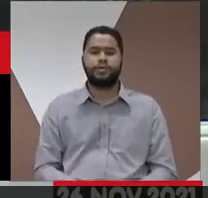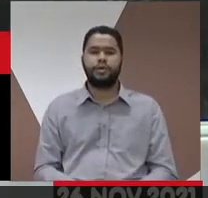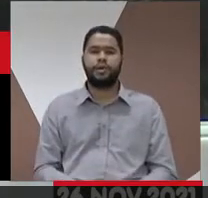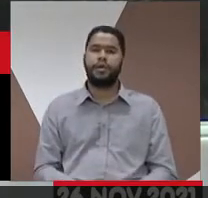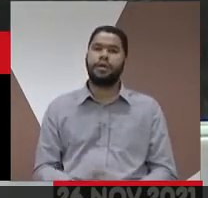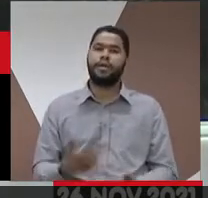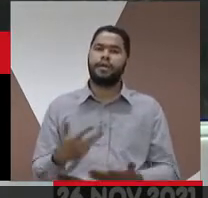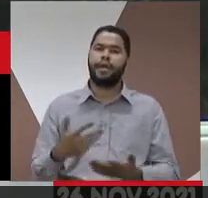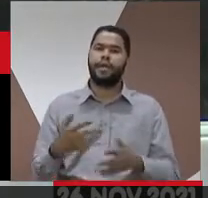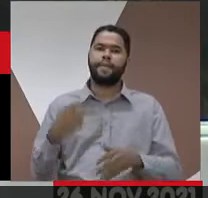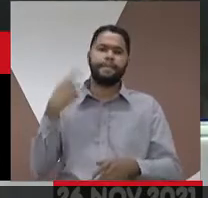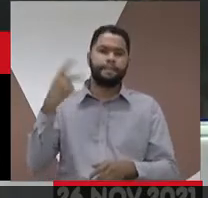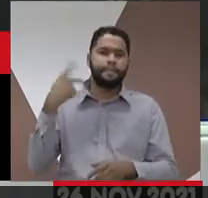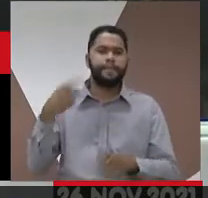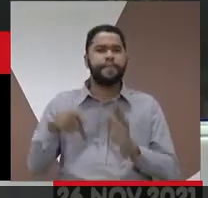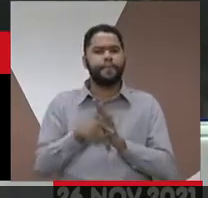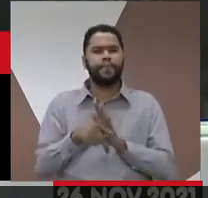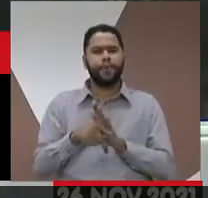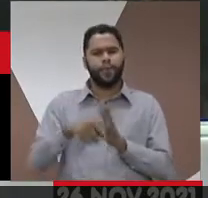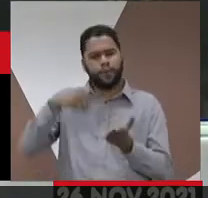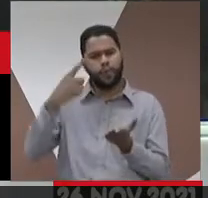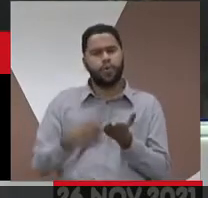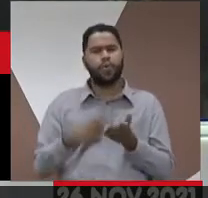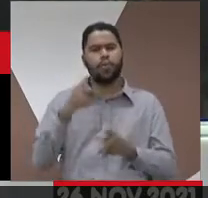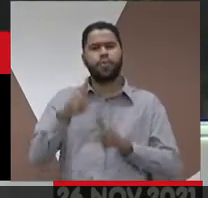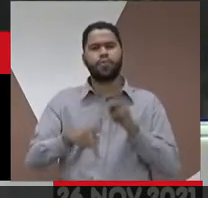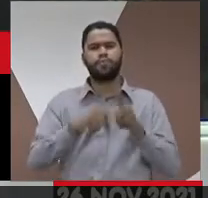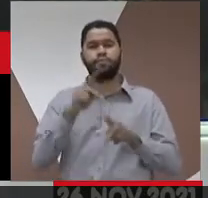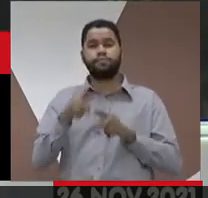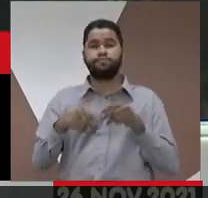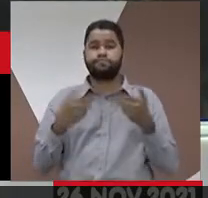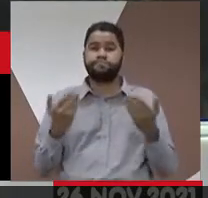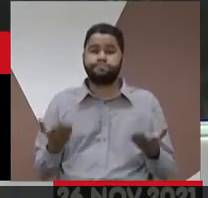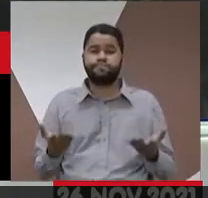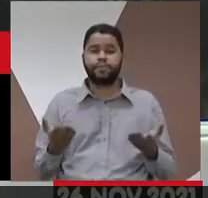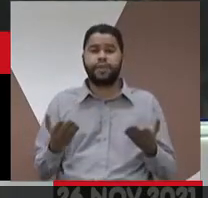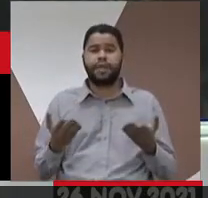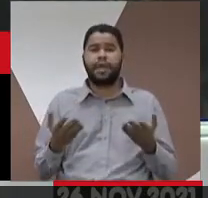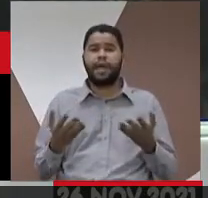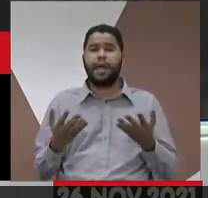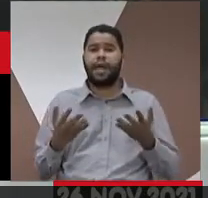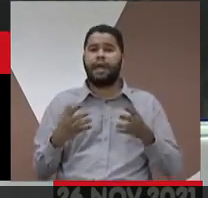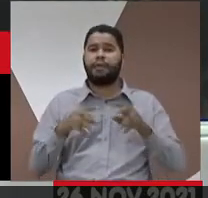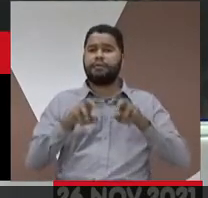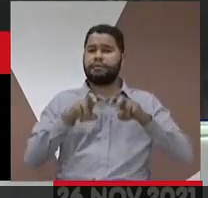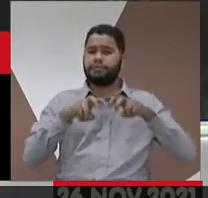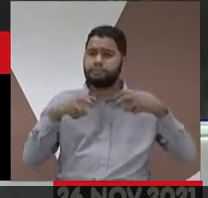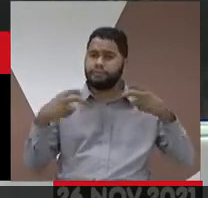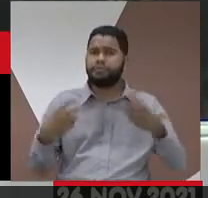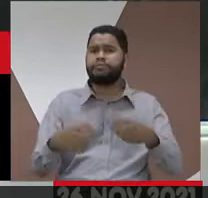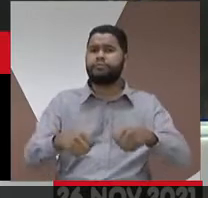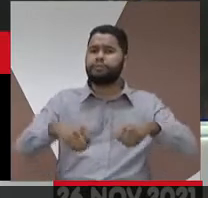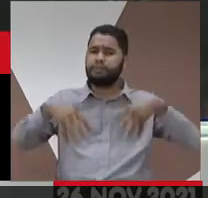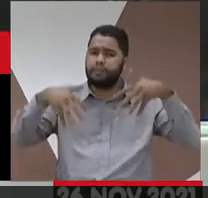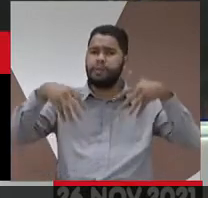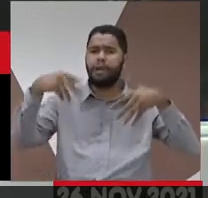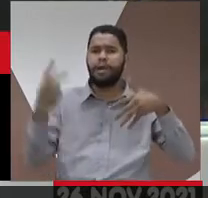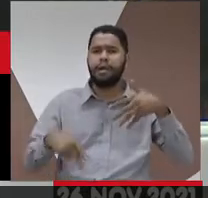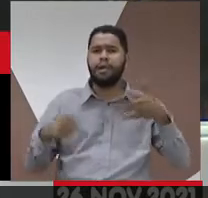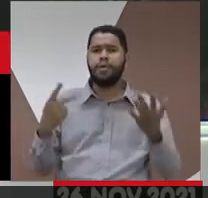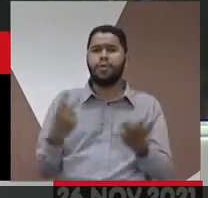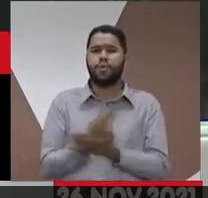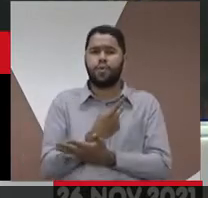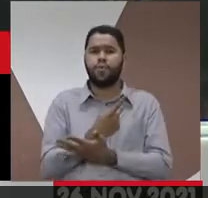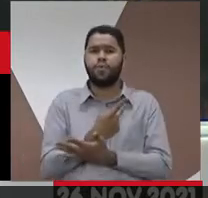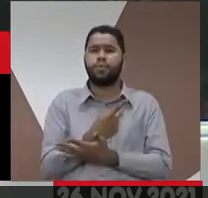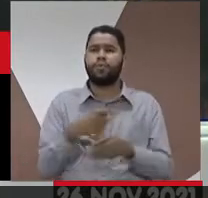parlamentares comprometidos com a luta do povo. Então, assim, as audiências públicas que foram realizadas pelo governo,